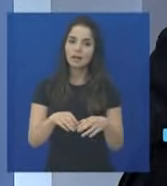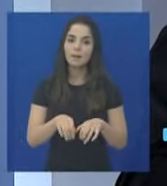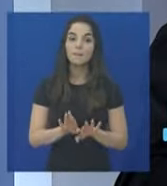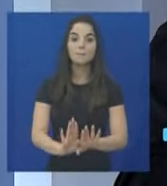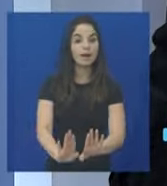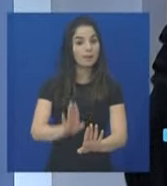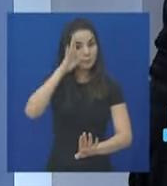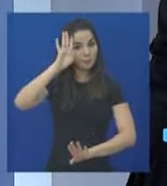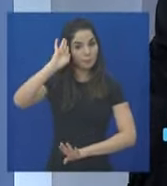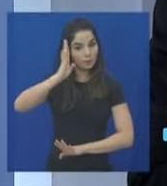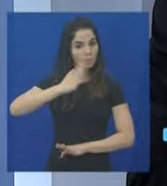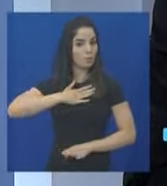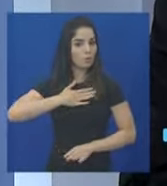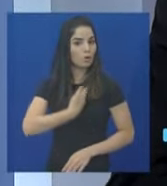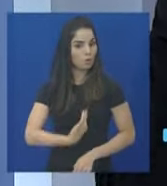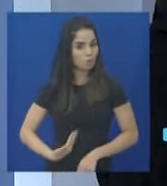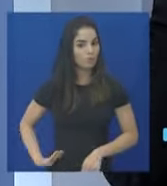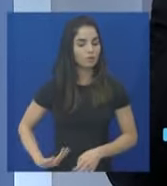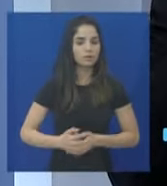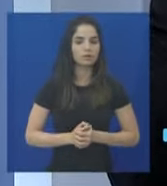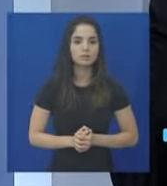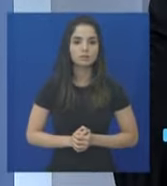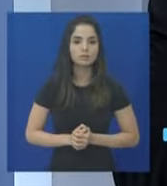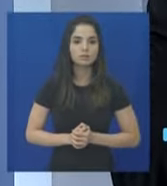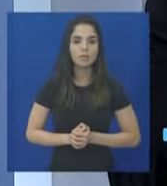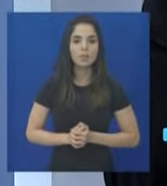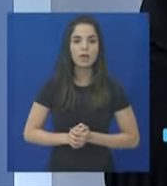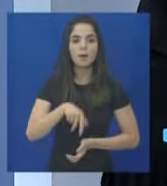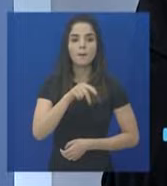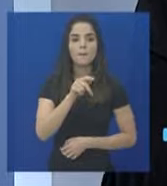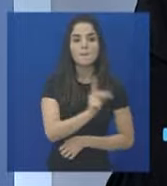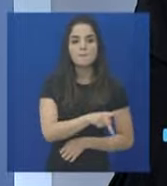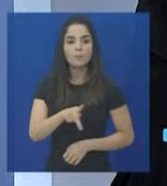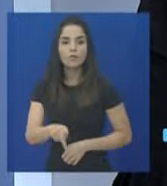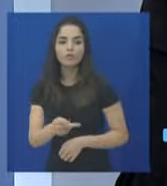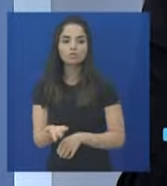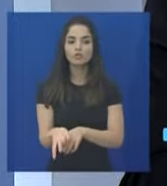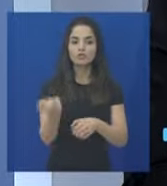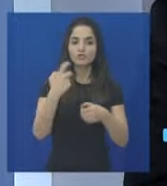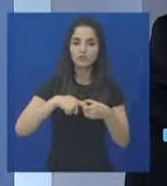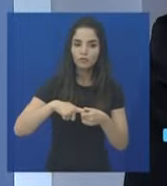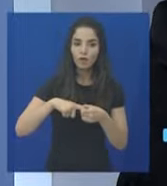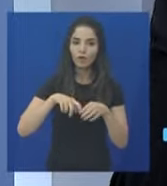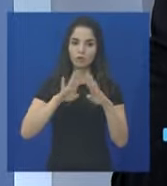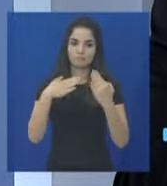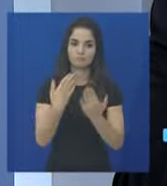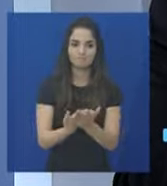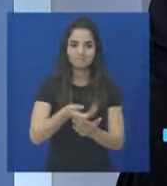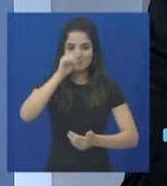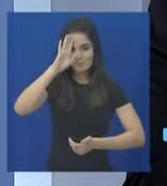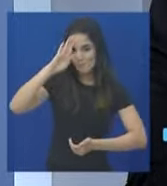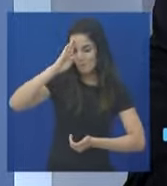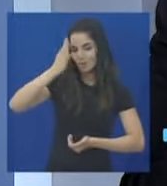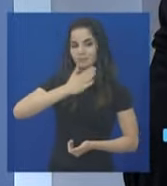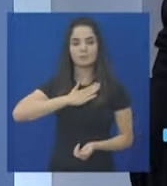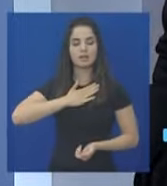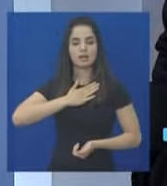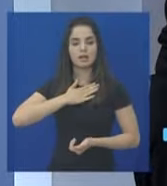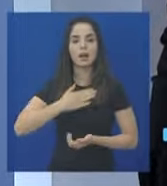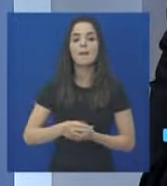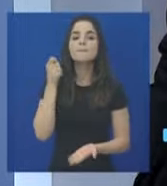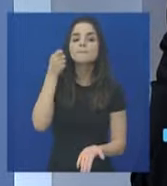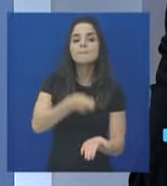prioridade do meu governo vai ser colocar os professores dentro da sala de aula. Prioridade no meu governo vai ser